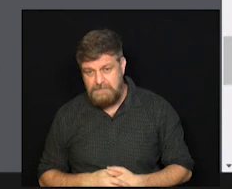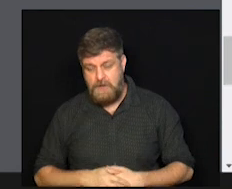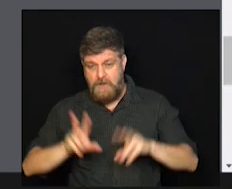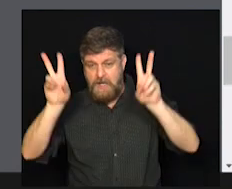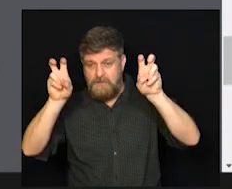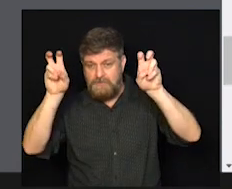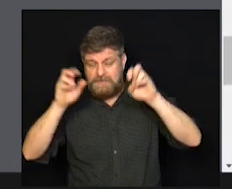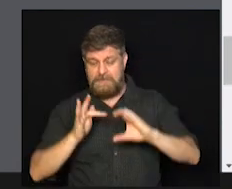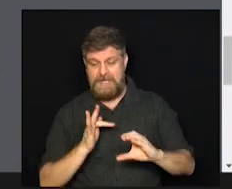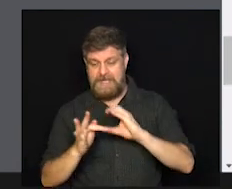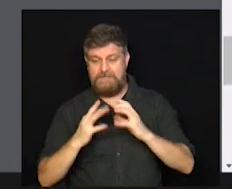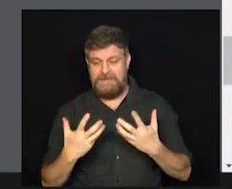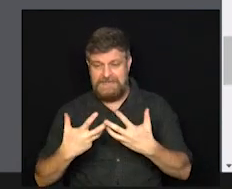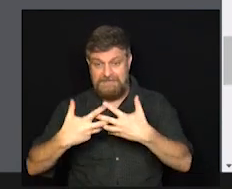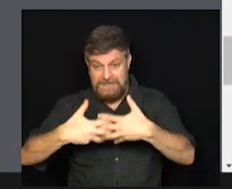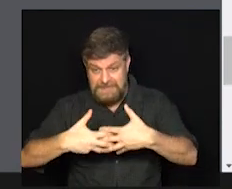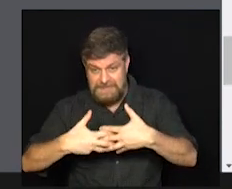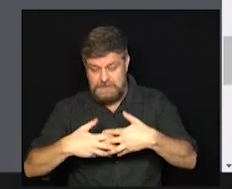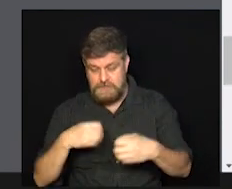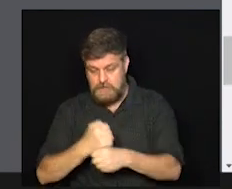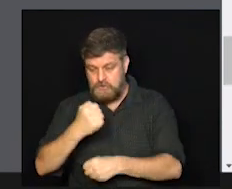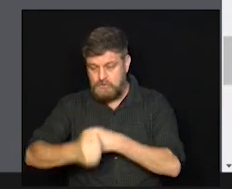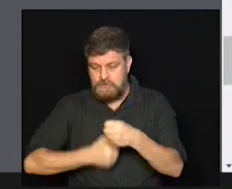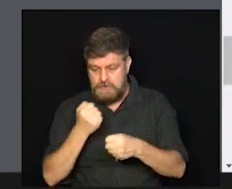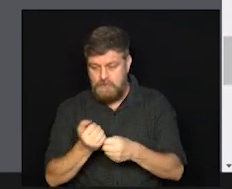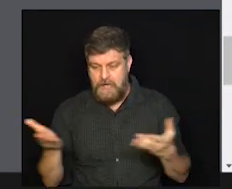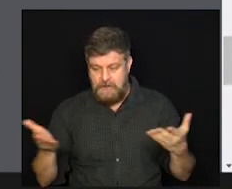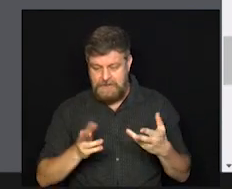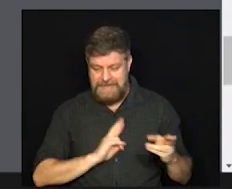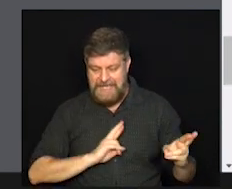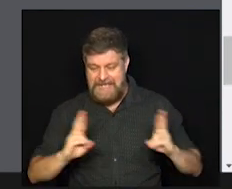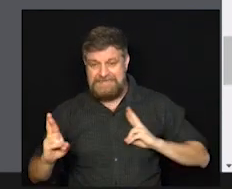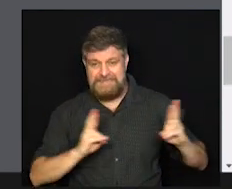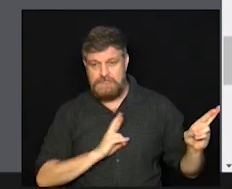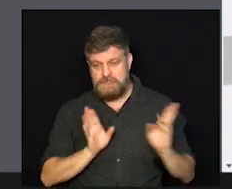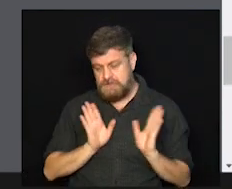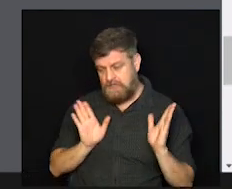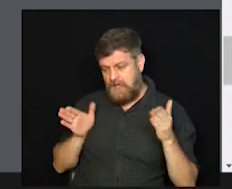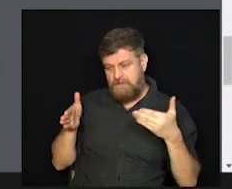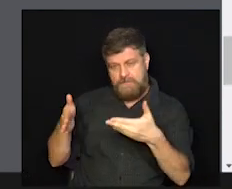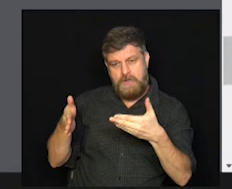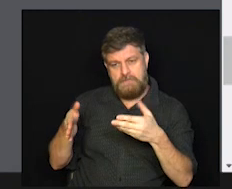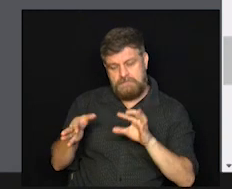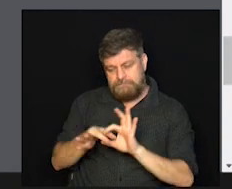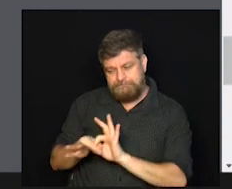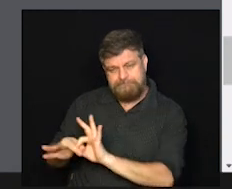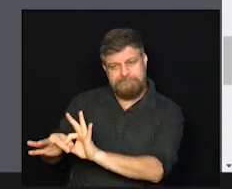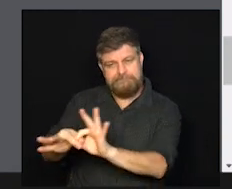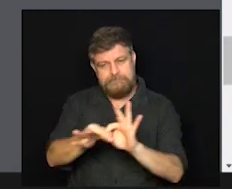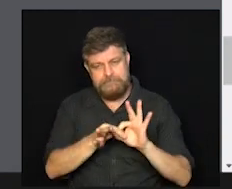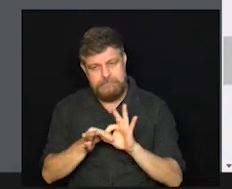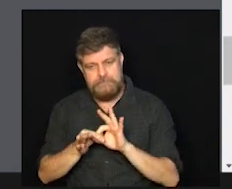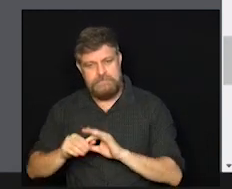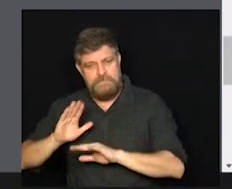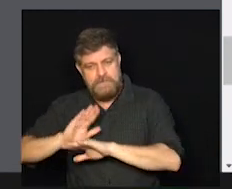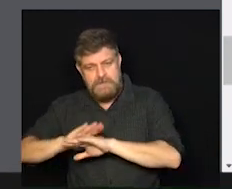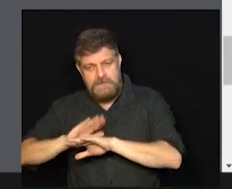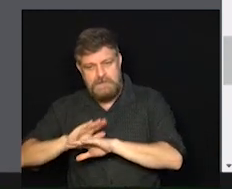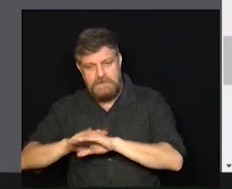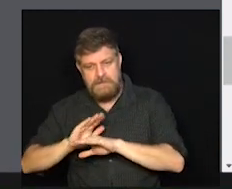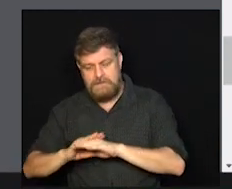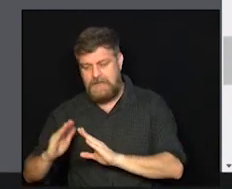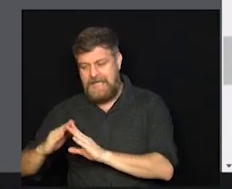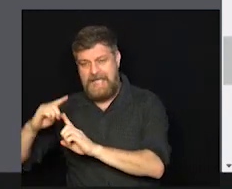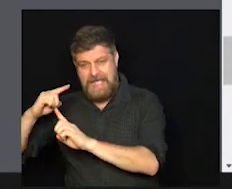foi que nós possamos ter uma conversão das religiões, porque essa campanha foi preparada das igrejas do CONIC com a